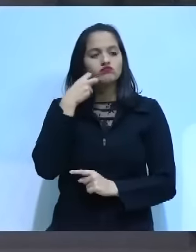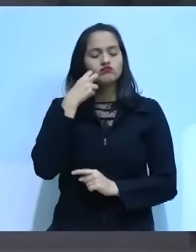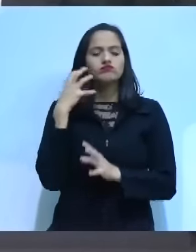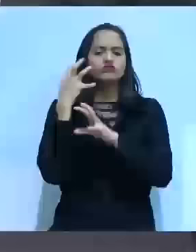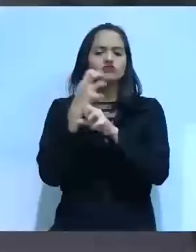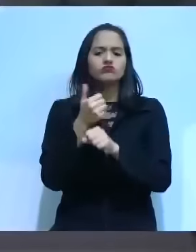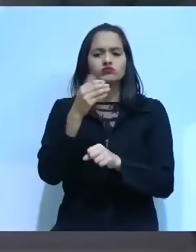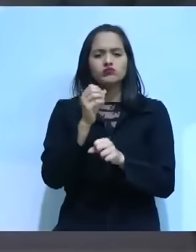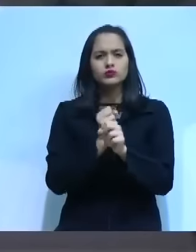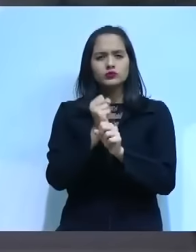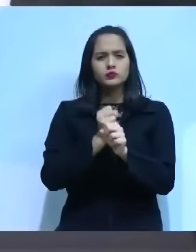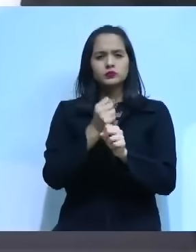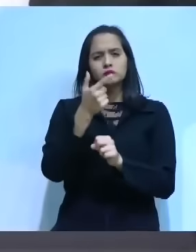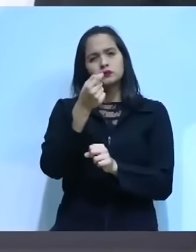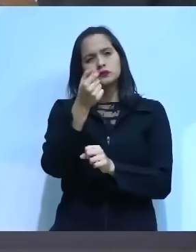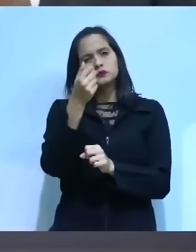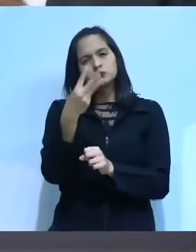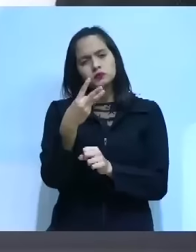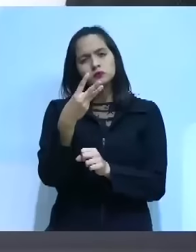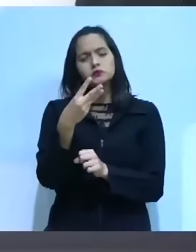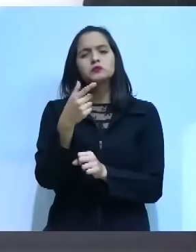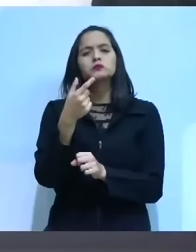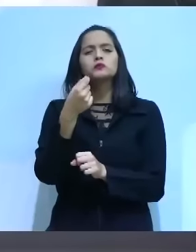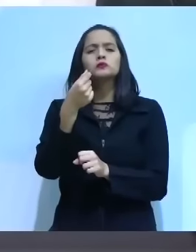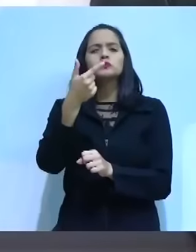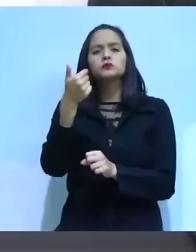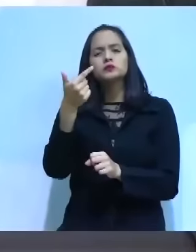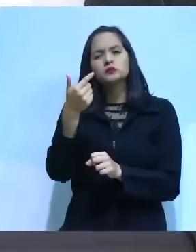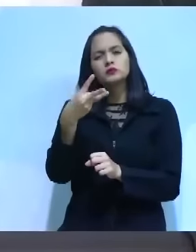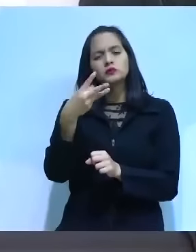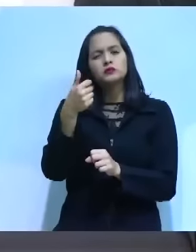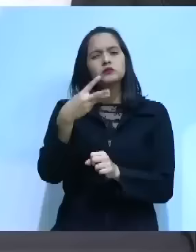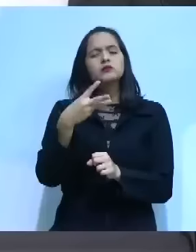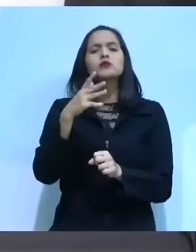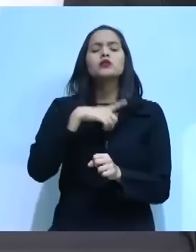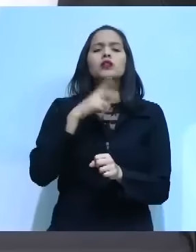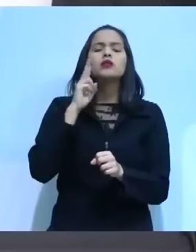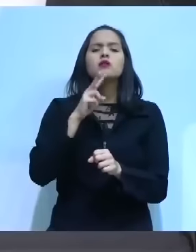anos, de 2003 a 2013, em boa parte do seu governo, cresceu